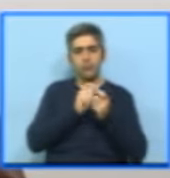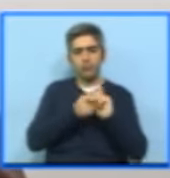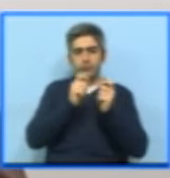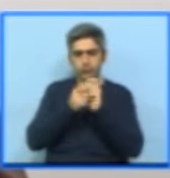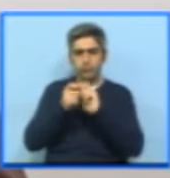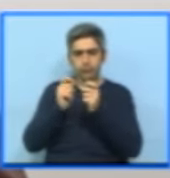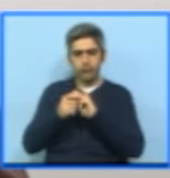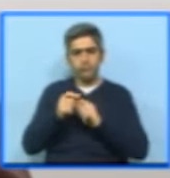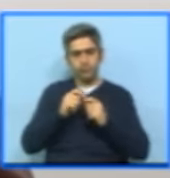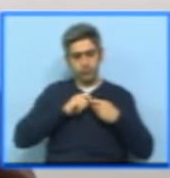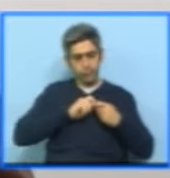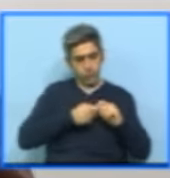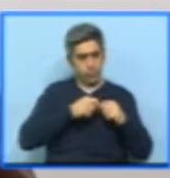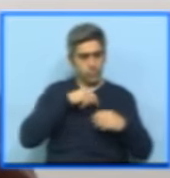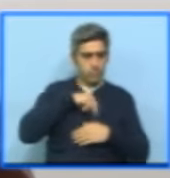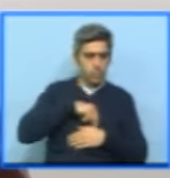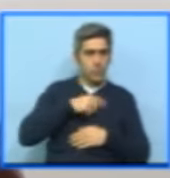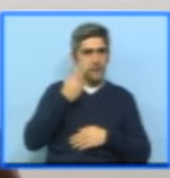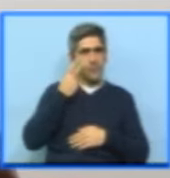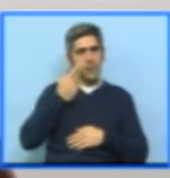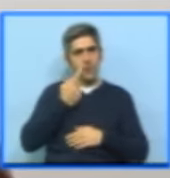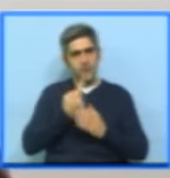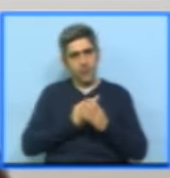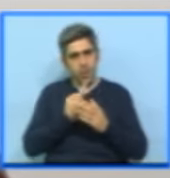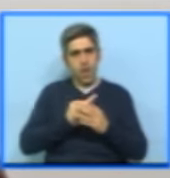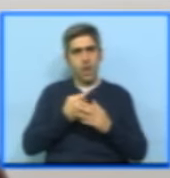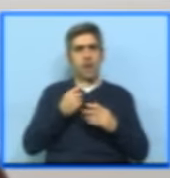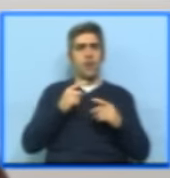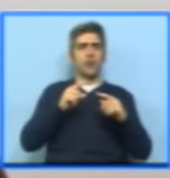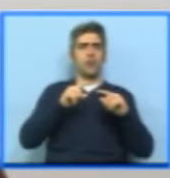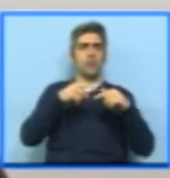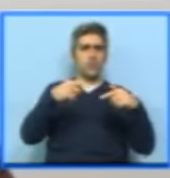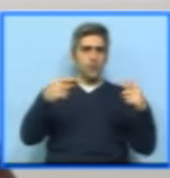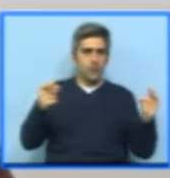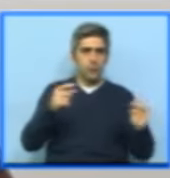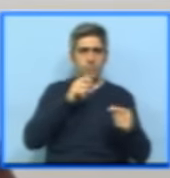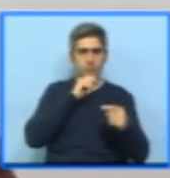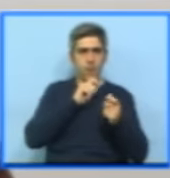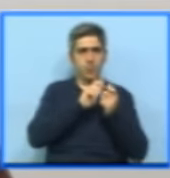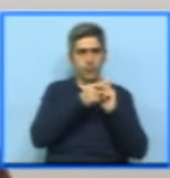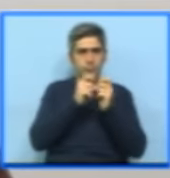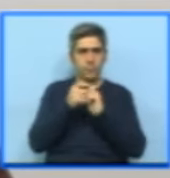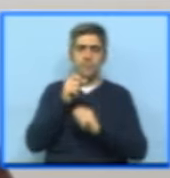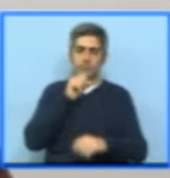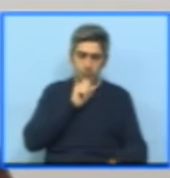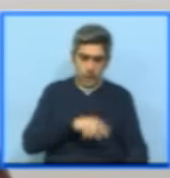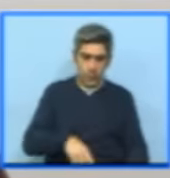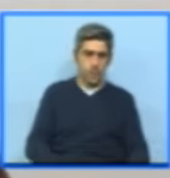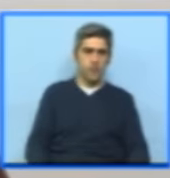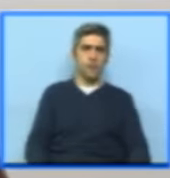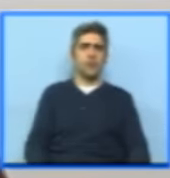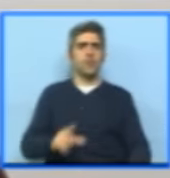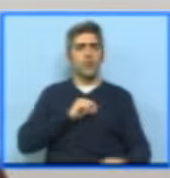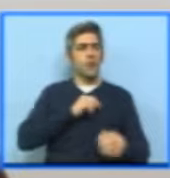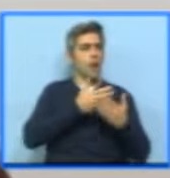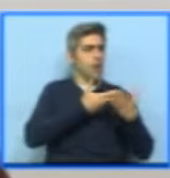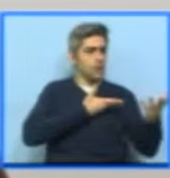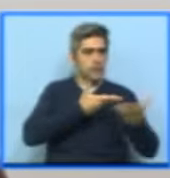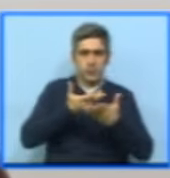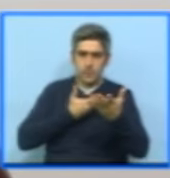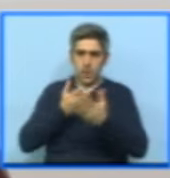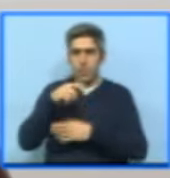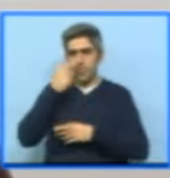de transfiguração. A nossa vida individual pode mudar. A nossa relação com os outros